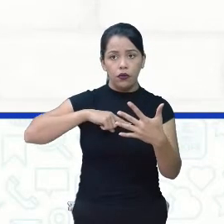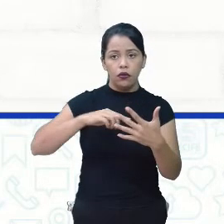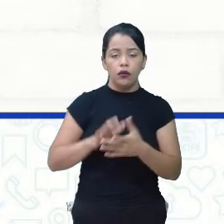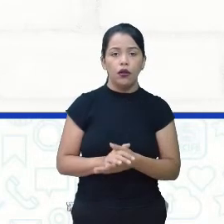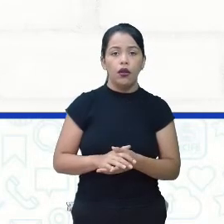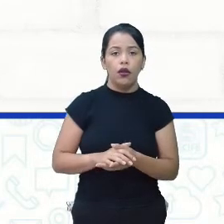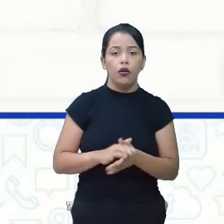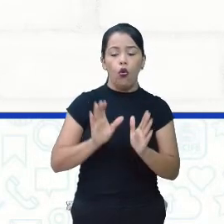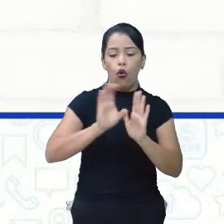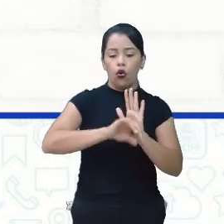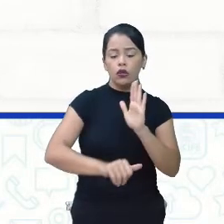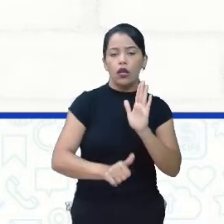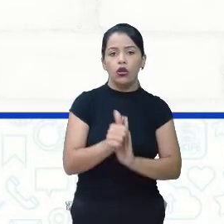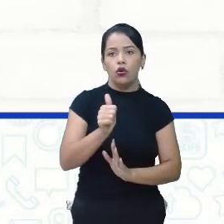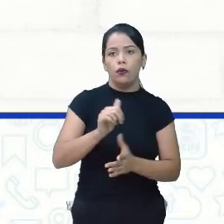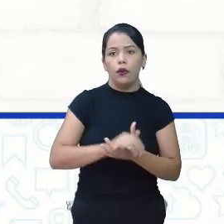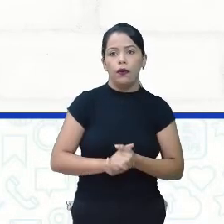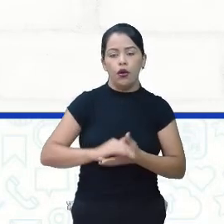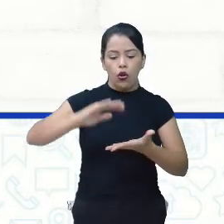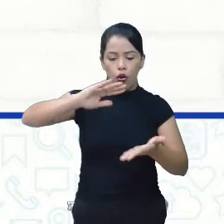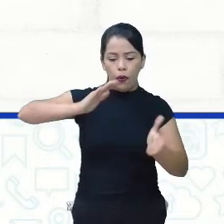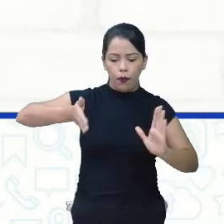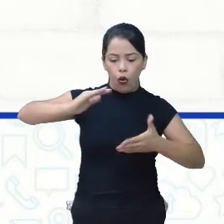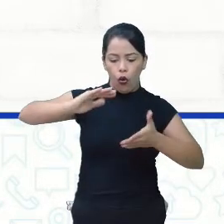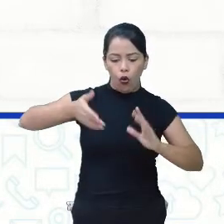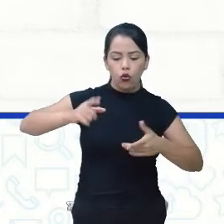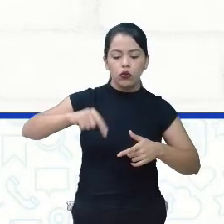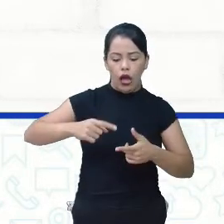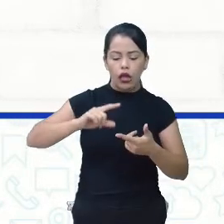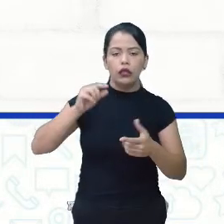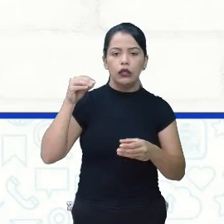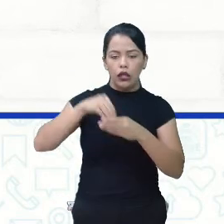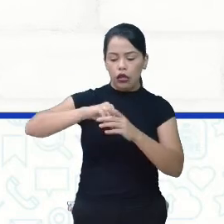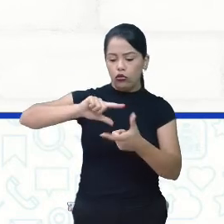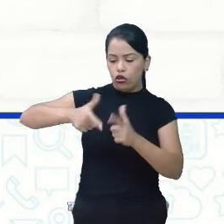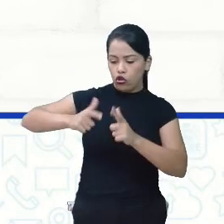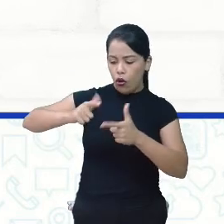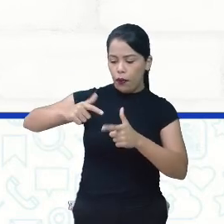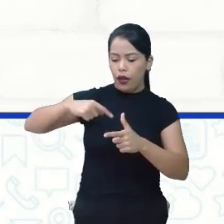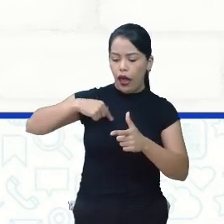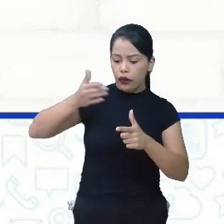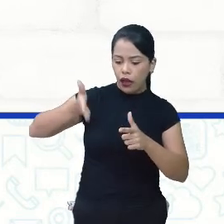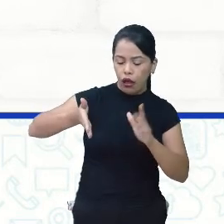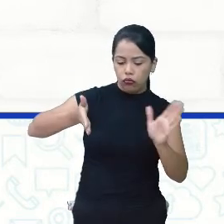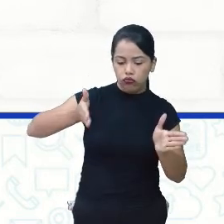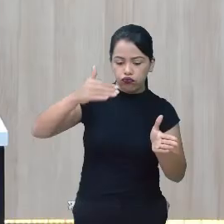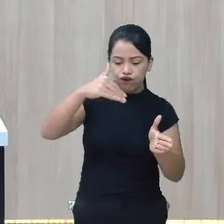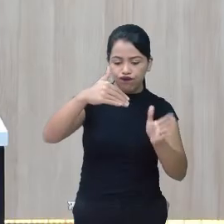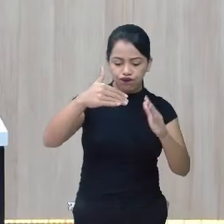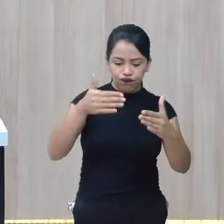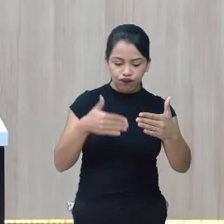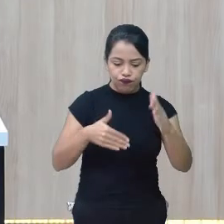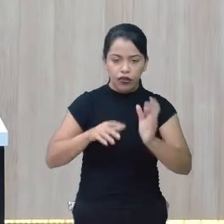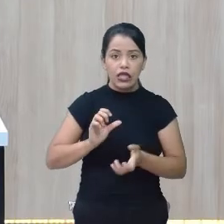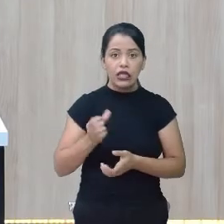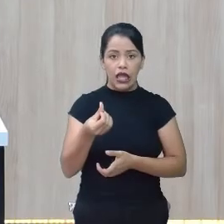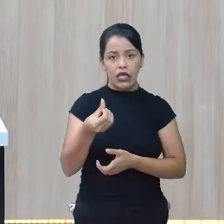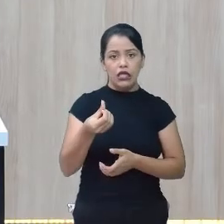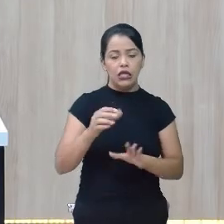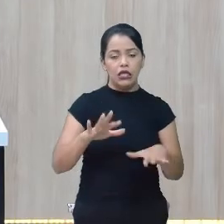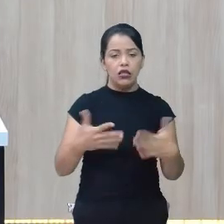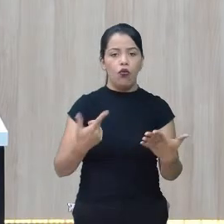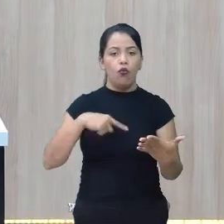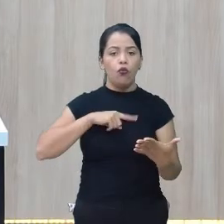definição, os blocos retangulares são sólidos geométricos formados por 6 faces retangulares. Então, quando a gente